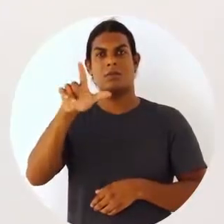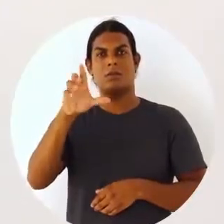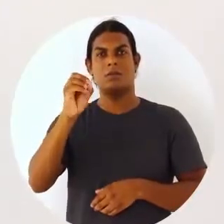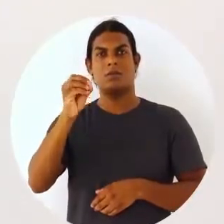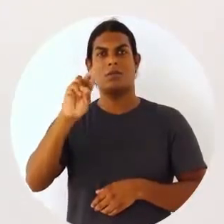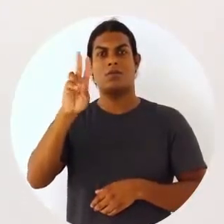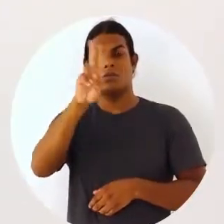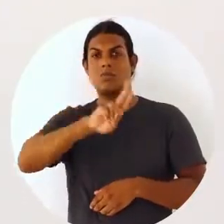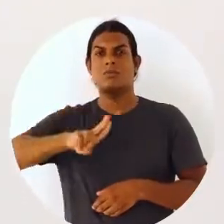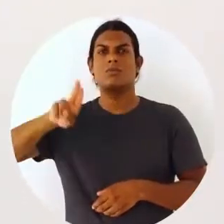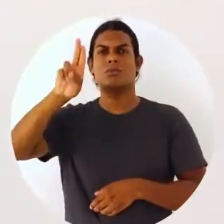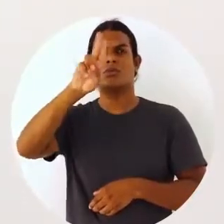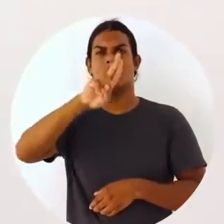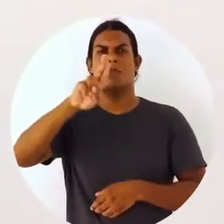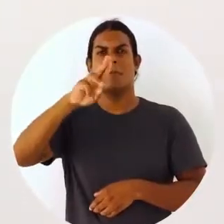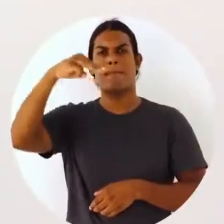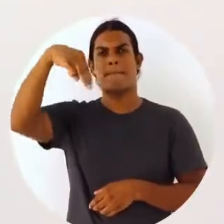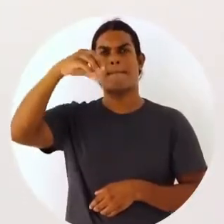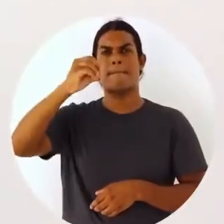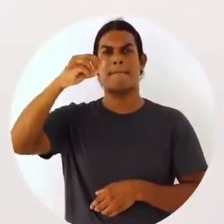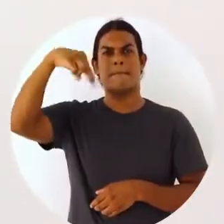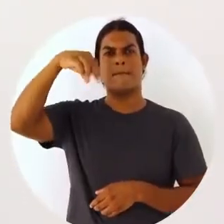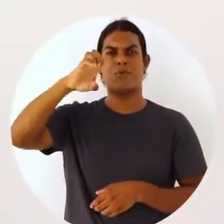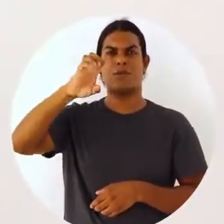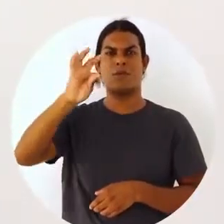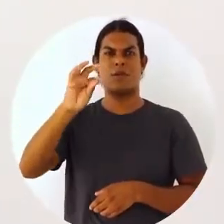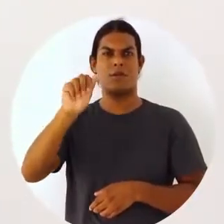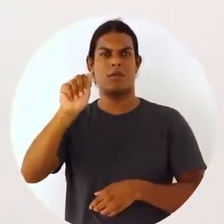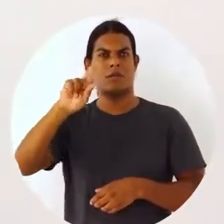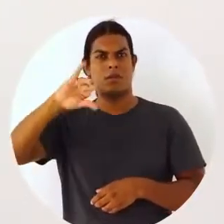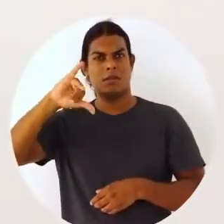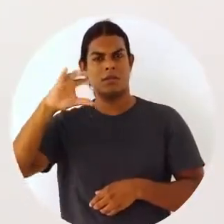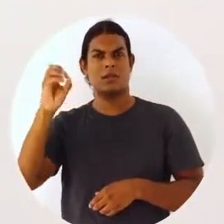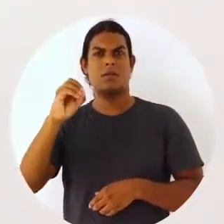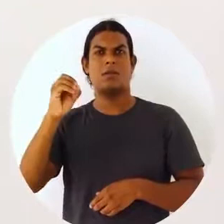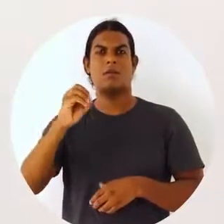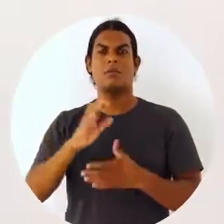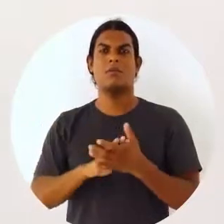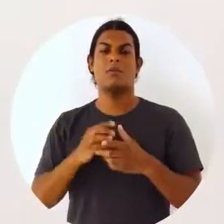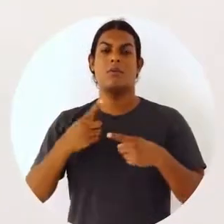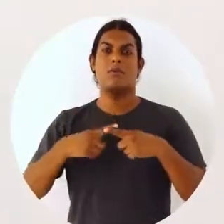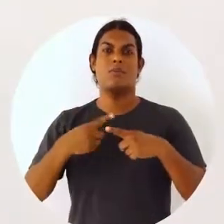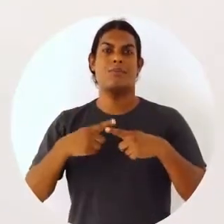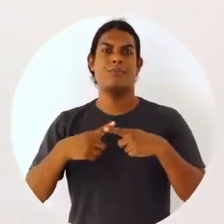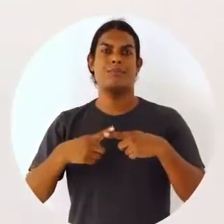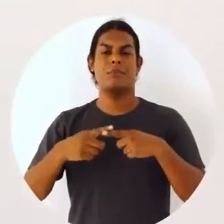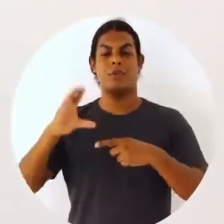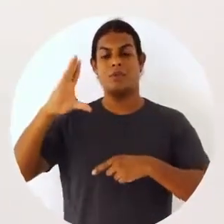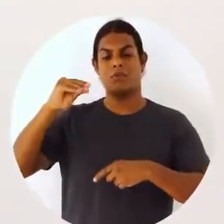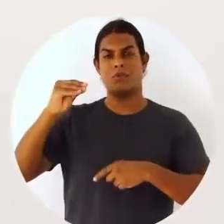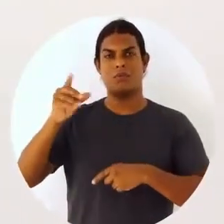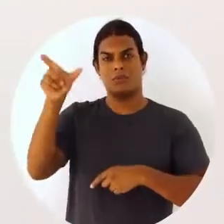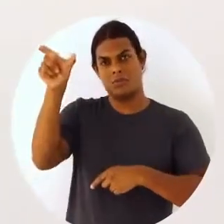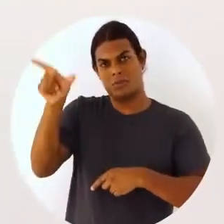Ele usou bônus por produção. A partir de determinado limite, a partir do momento que o funcionário ele conseguia exceder aquela